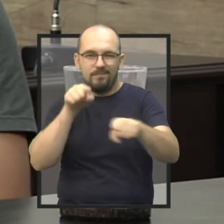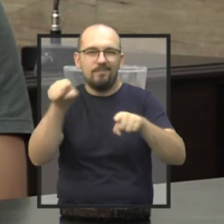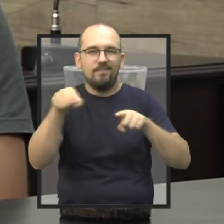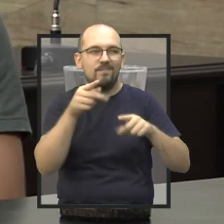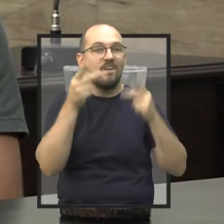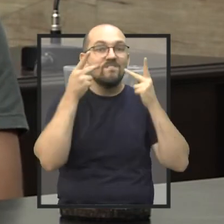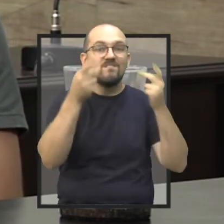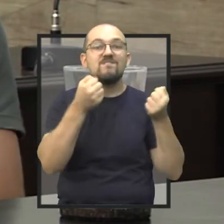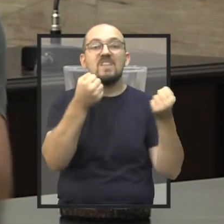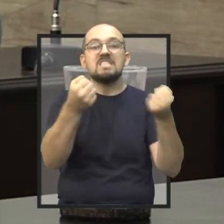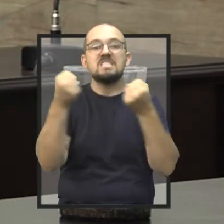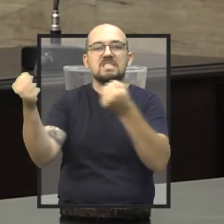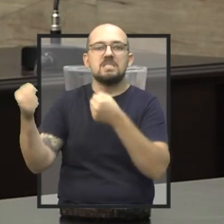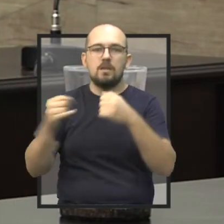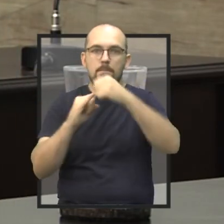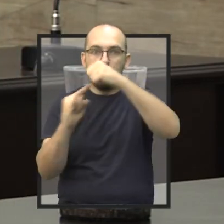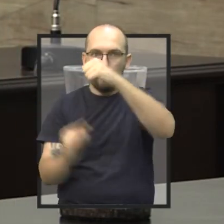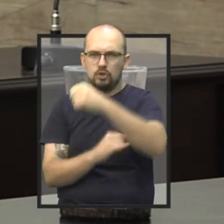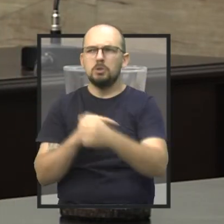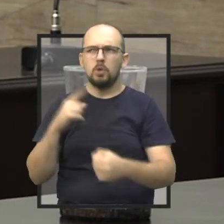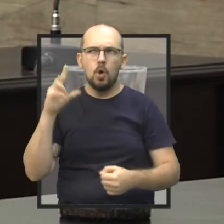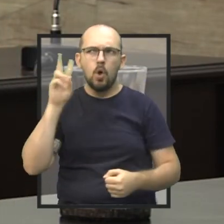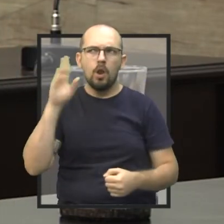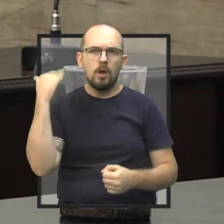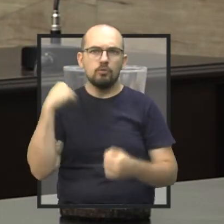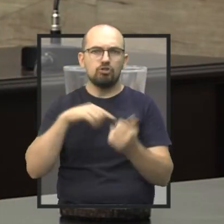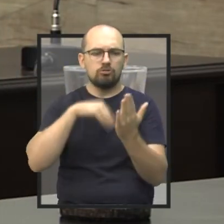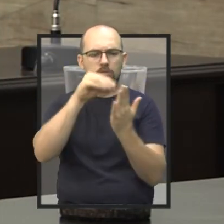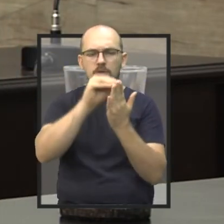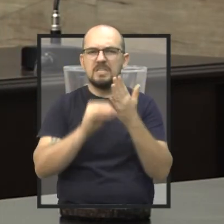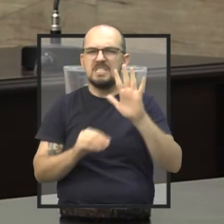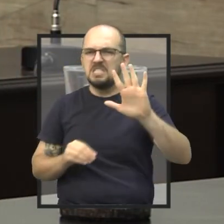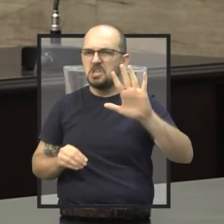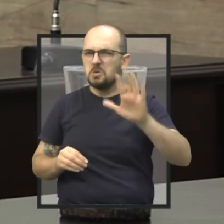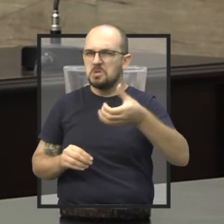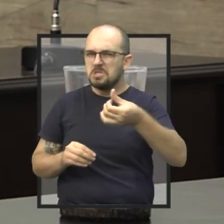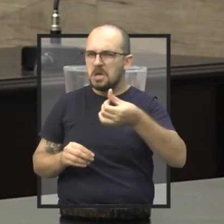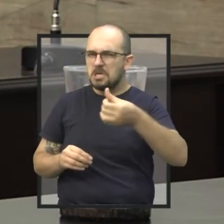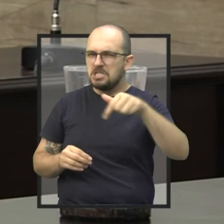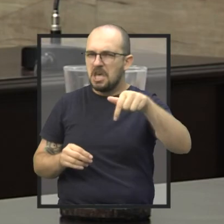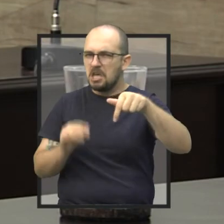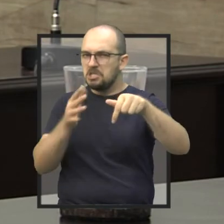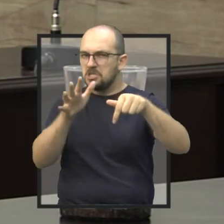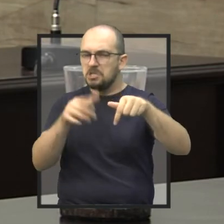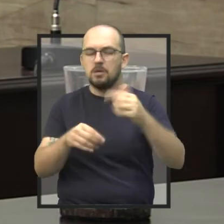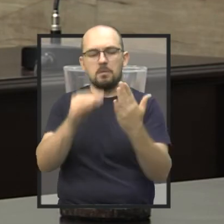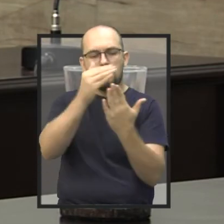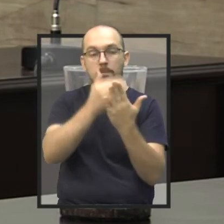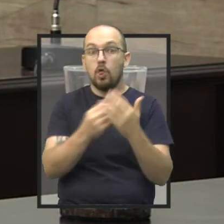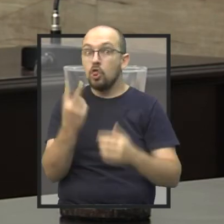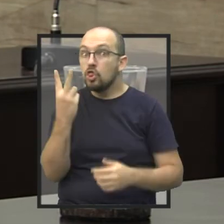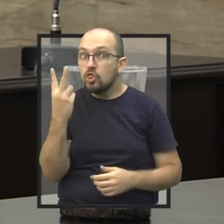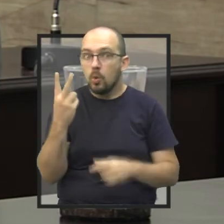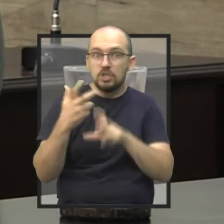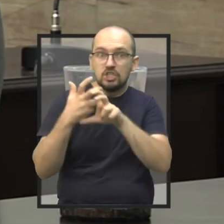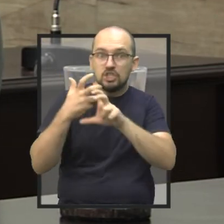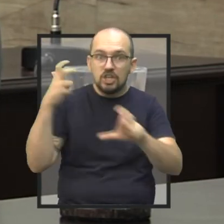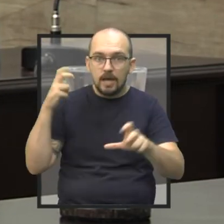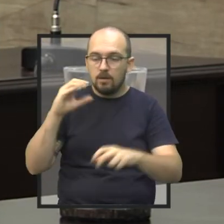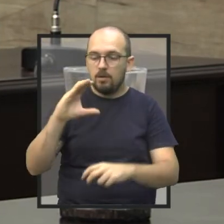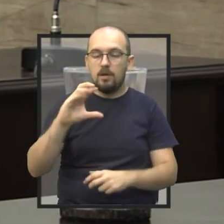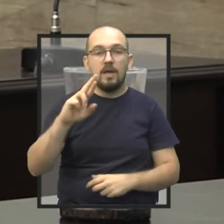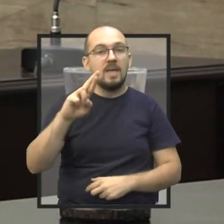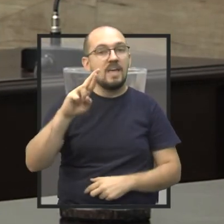E à época nós fizemos um requerimento com 5, 6, 7 pontes avaliadas por 2 engenheiros, cujos CREAs